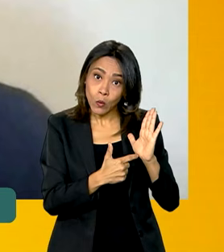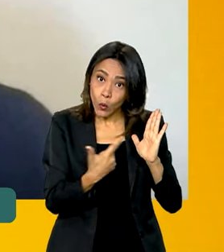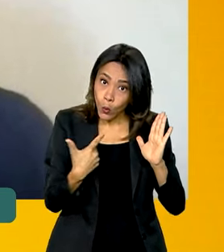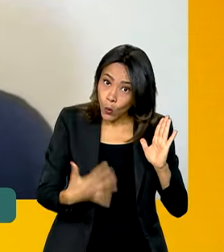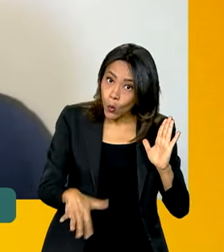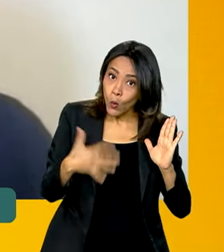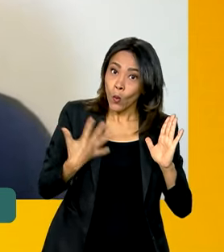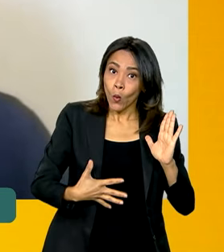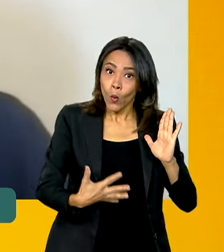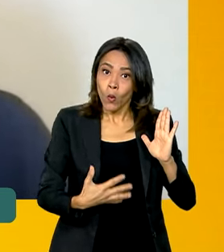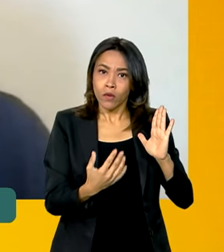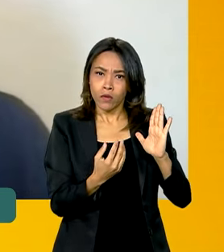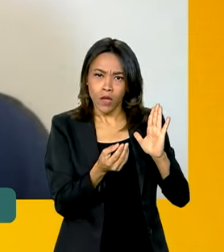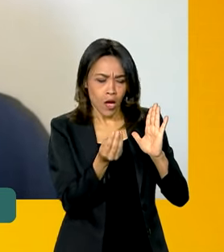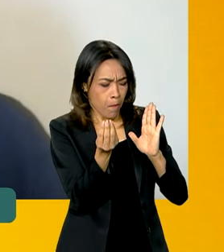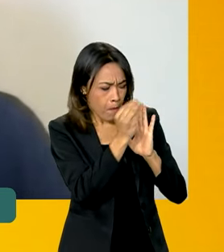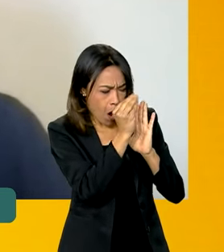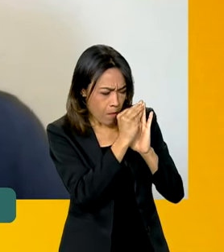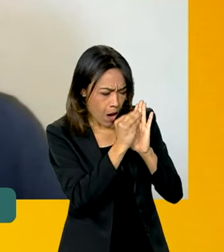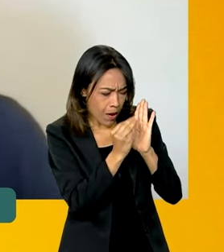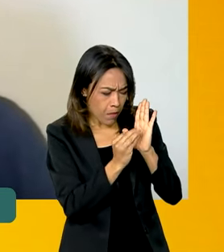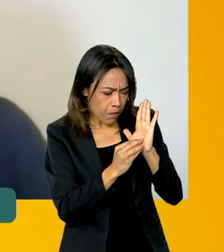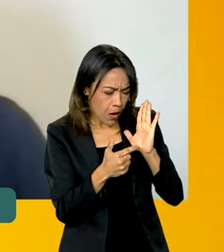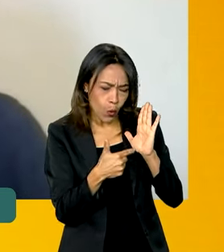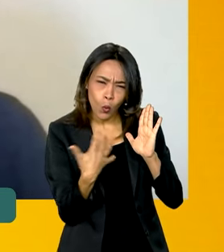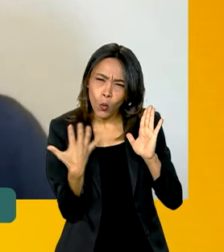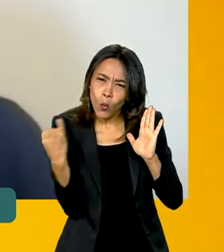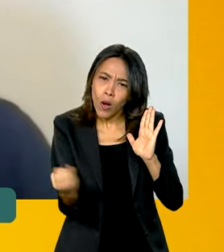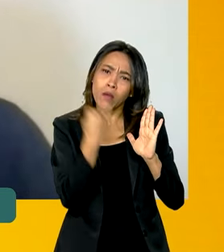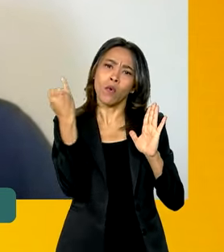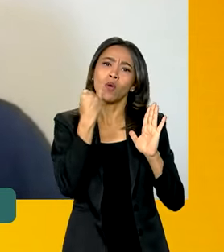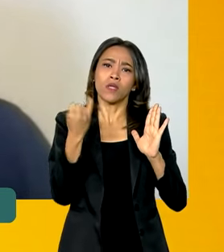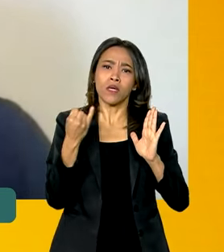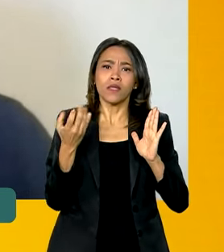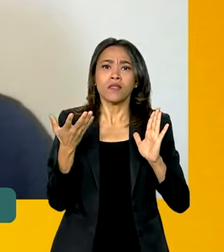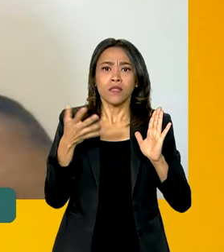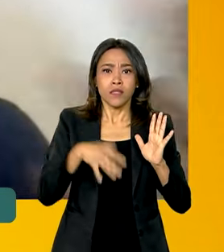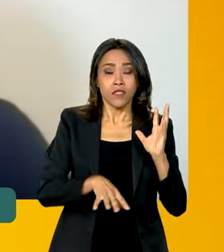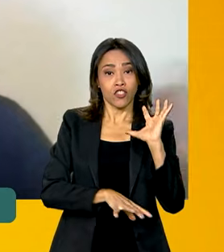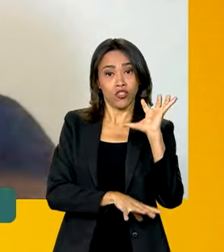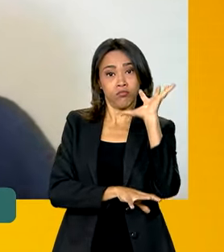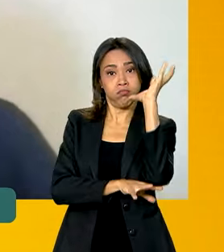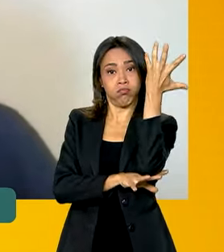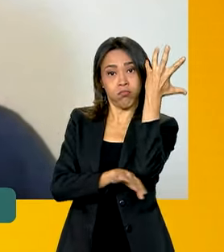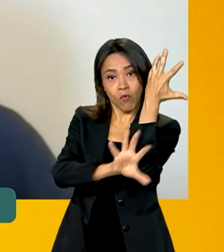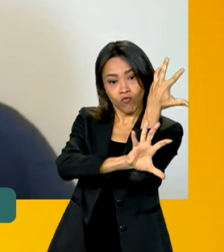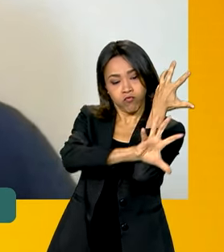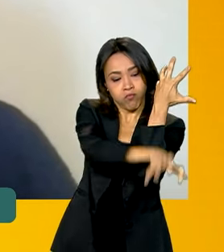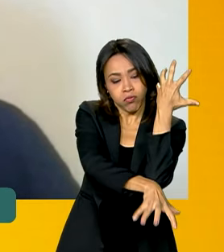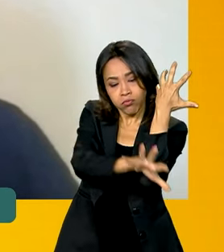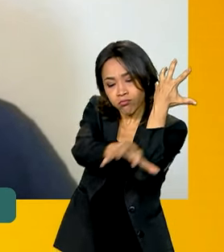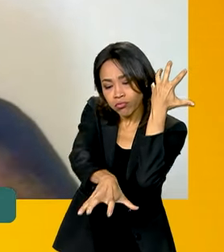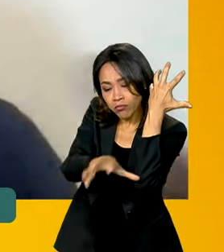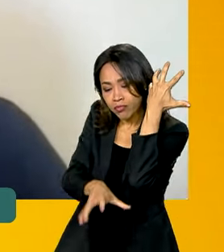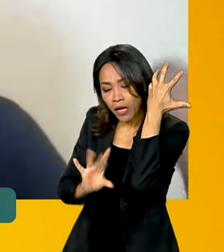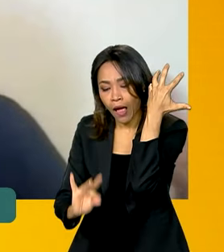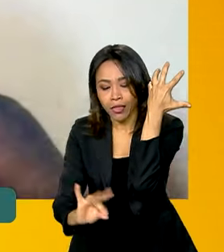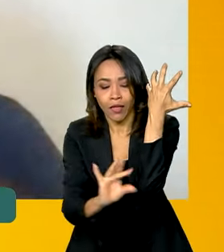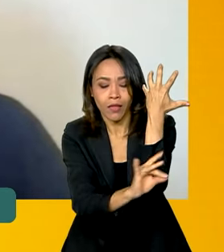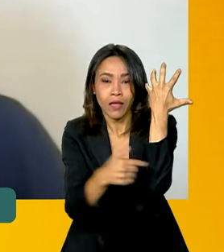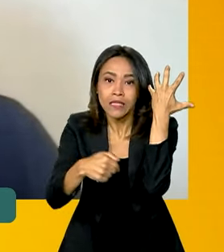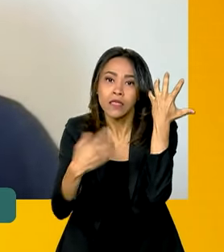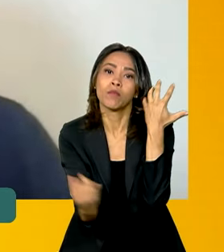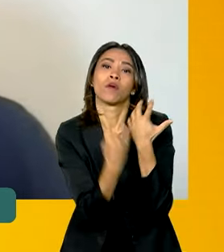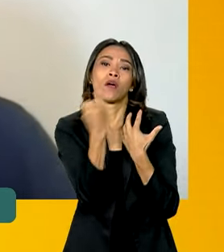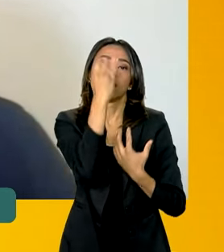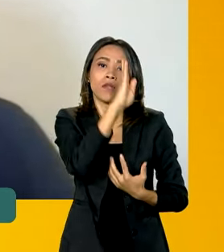seu bojo toda a questão da importância desses ambientes, né, manguezais para o Brasil. E como